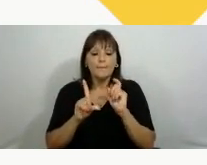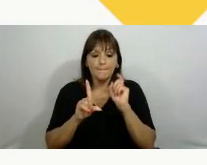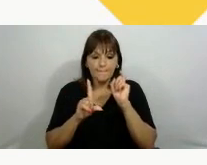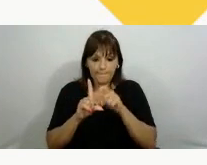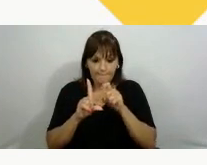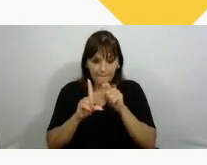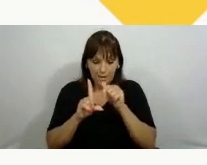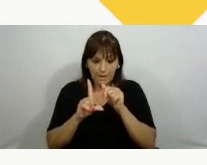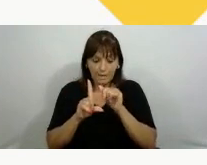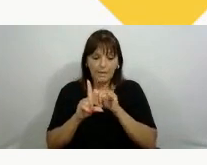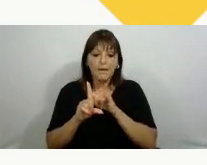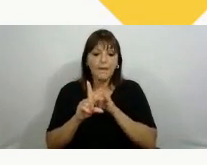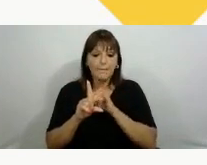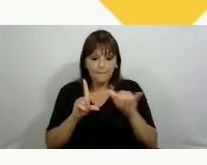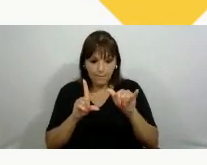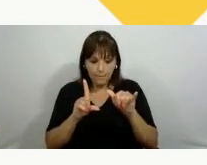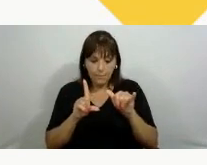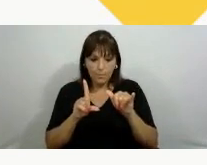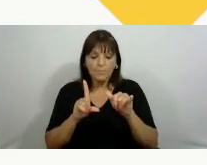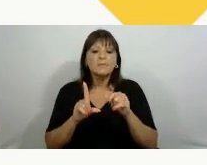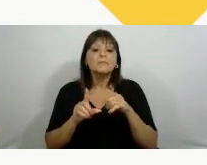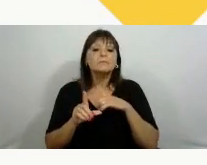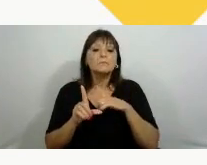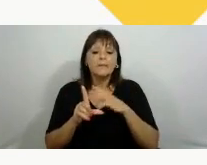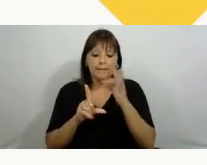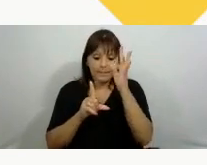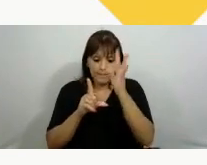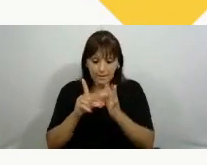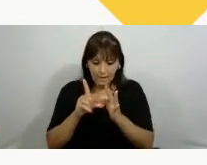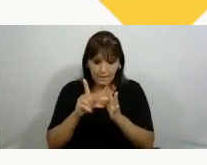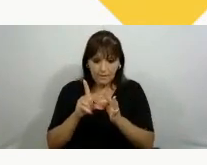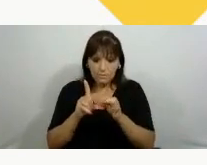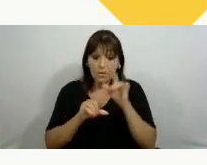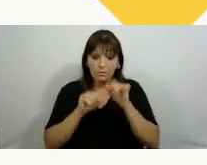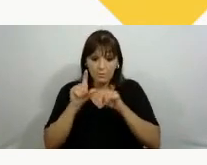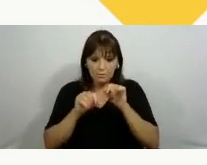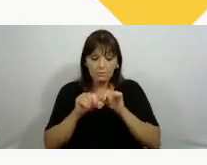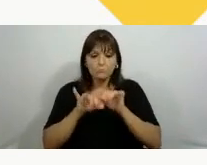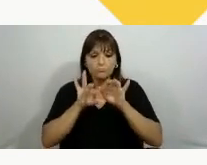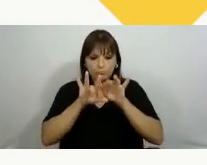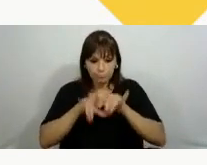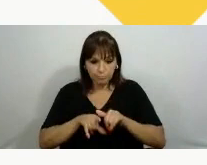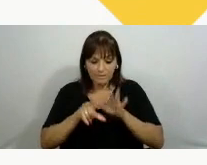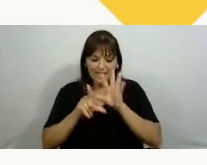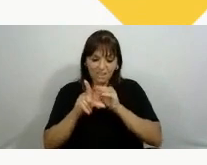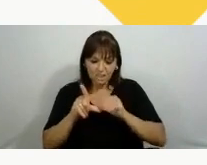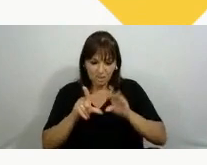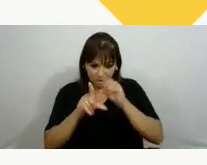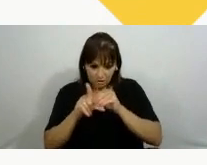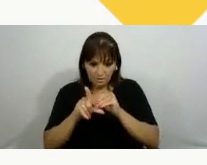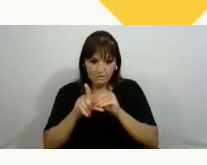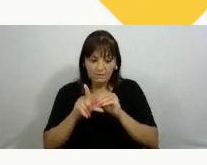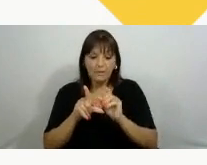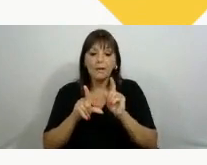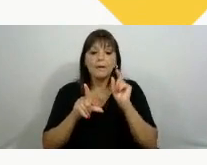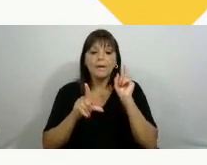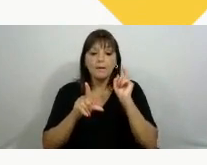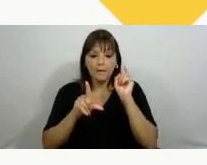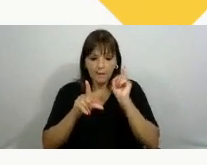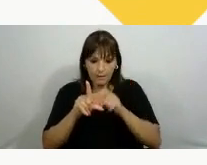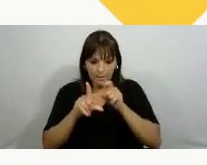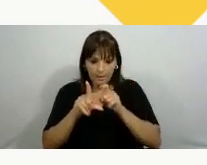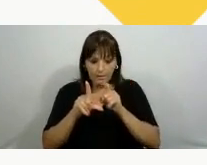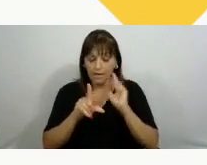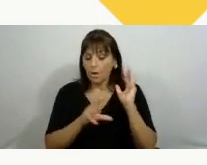já logo abaixo da imagem tem a opção de texto alternativo, você edita e já clica em concluir, e aí você já publica aí